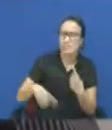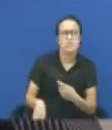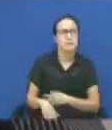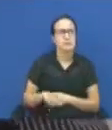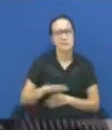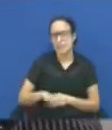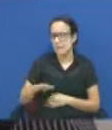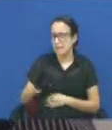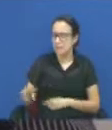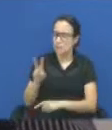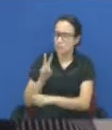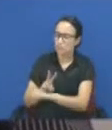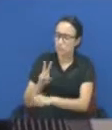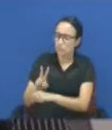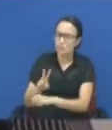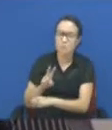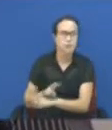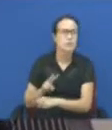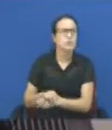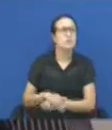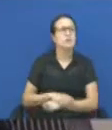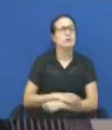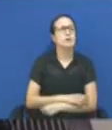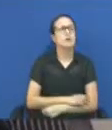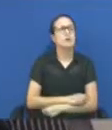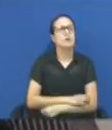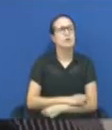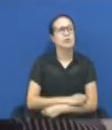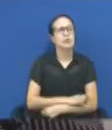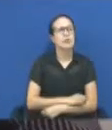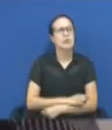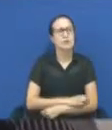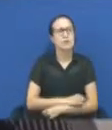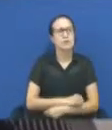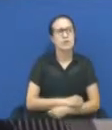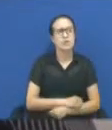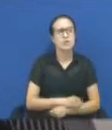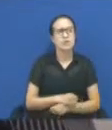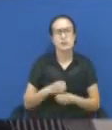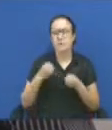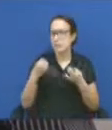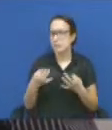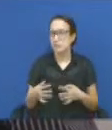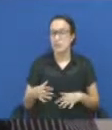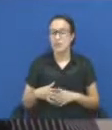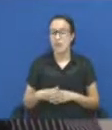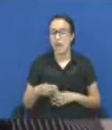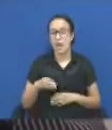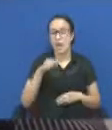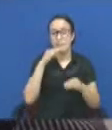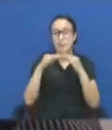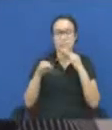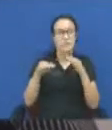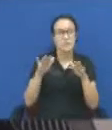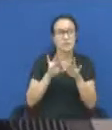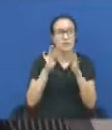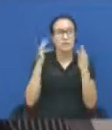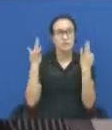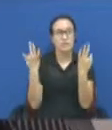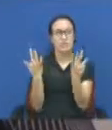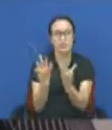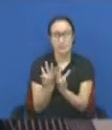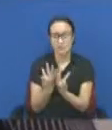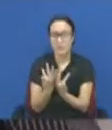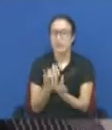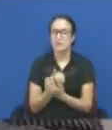e do adolescente, tem música para criança, para adolescente. Quando ele fala da música da família, ele fala que não quer ver nenhuma criança debaixo